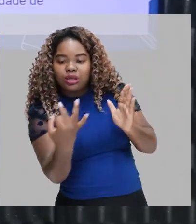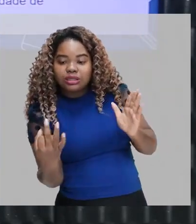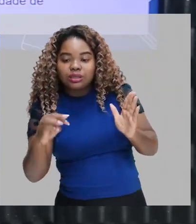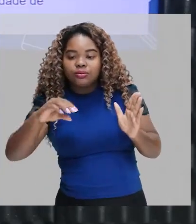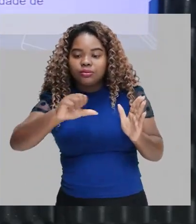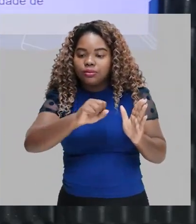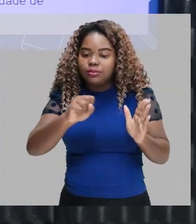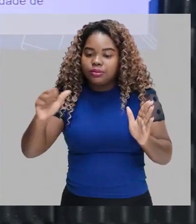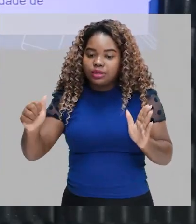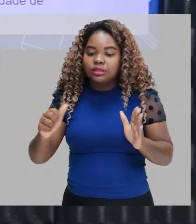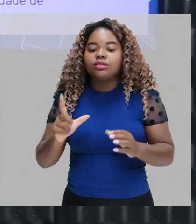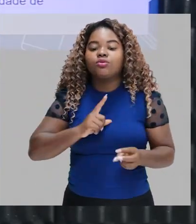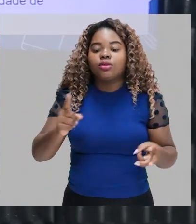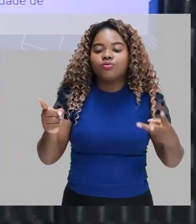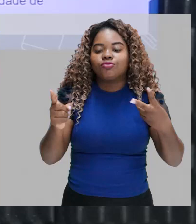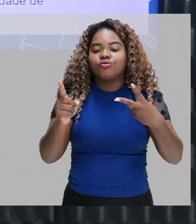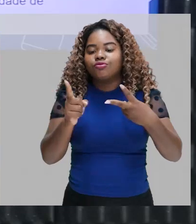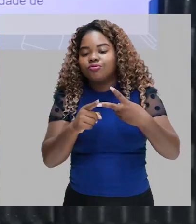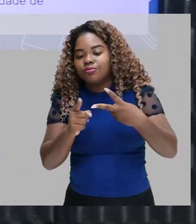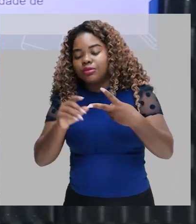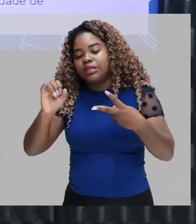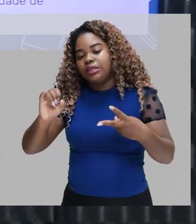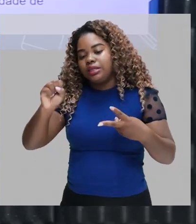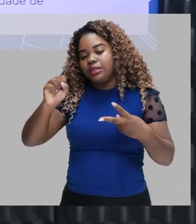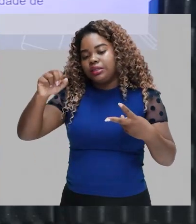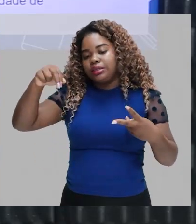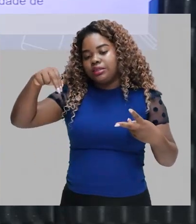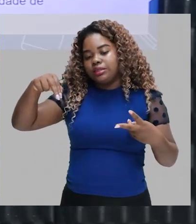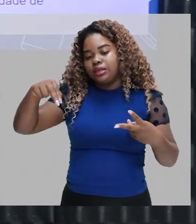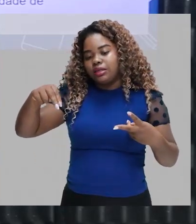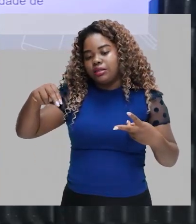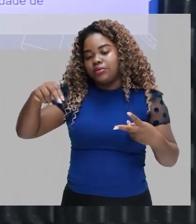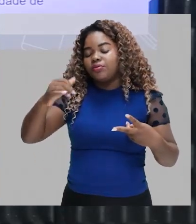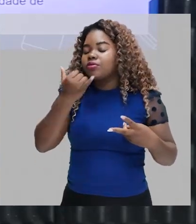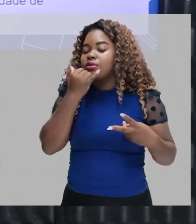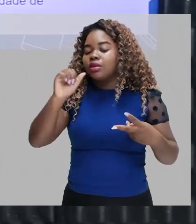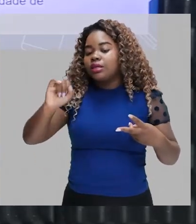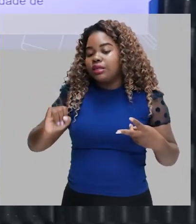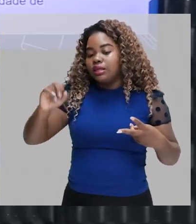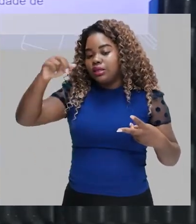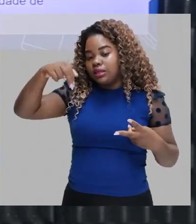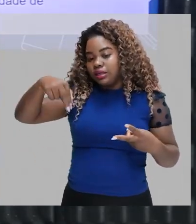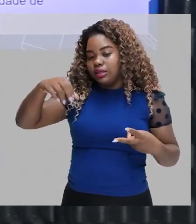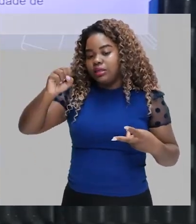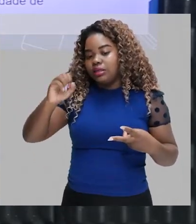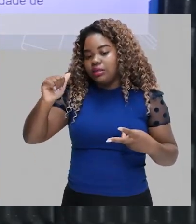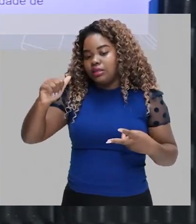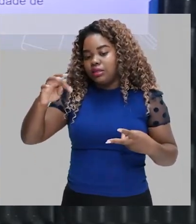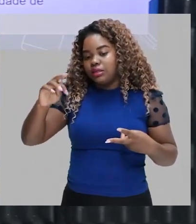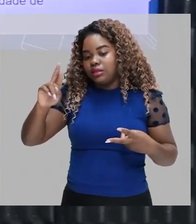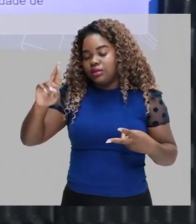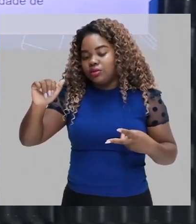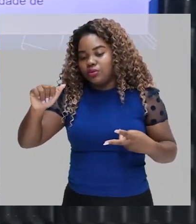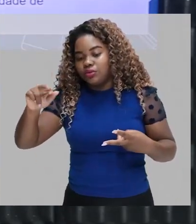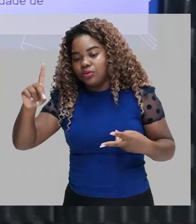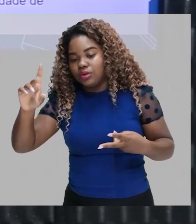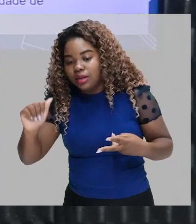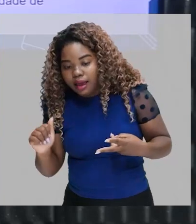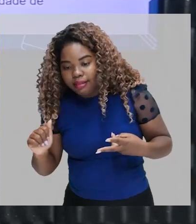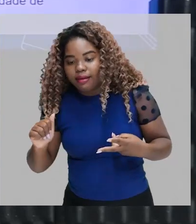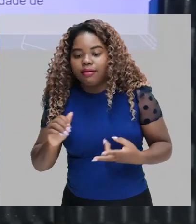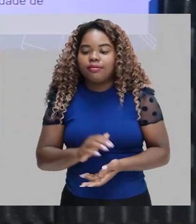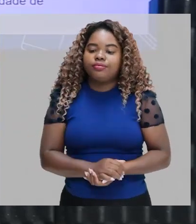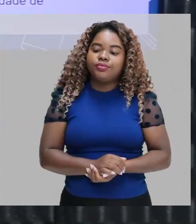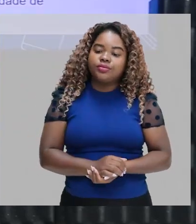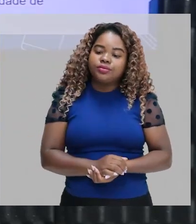uma solução insaturada, certo? Também conhecida como solução não saturada.